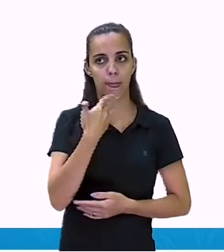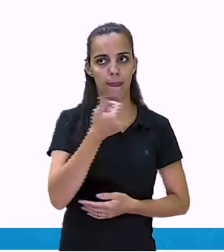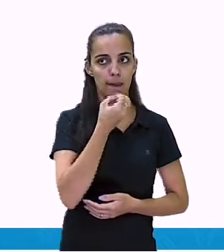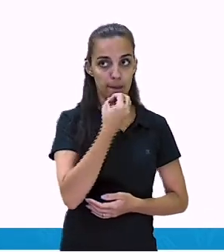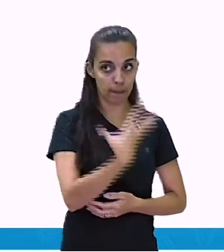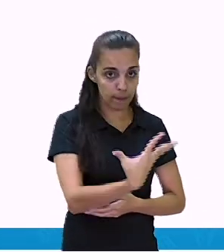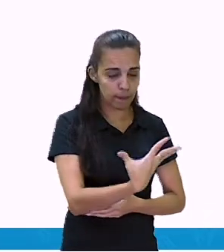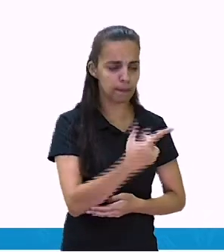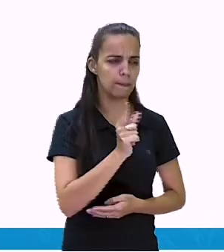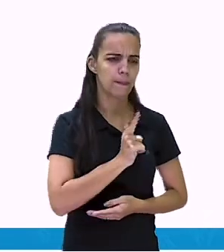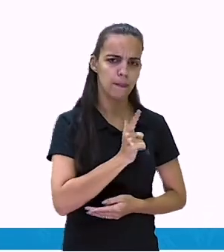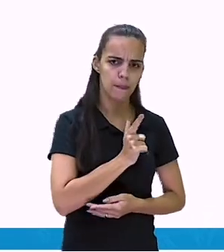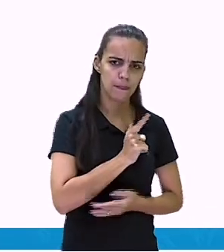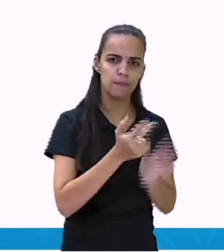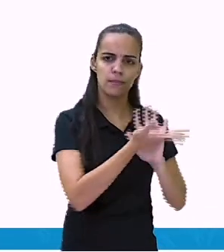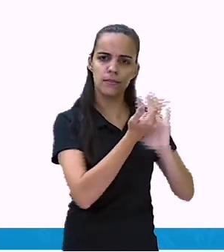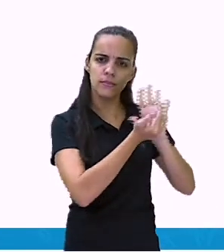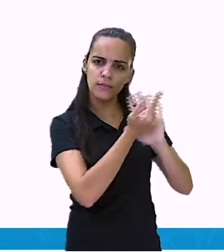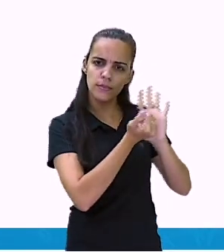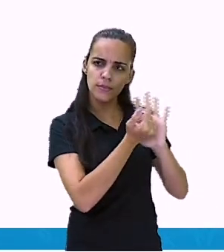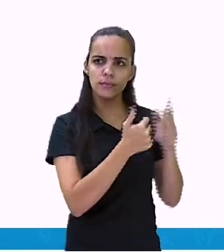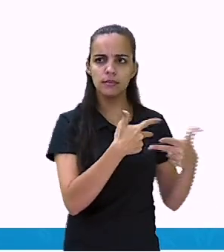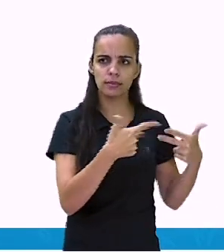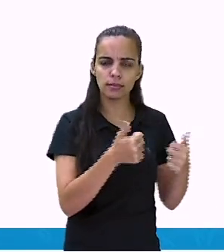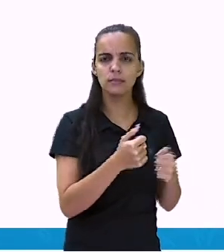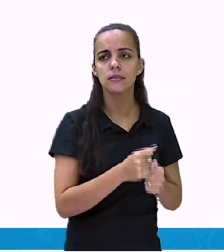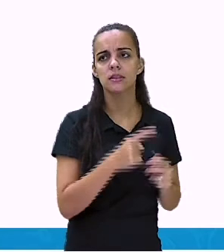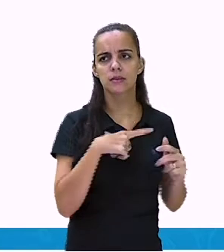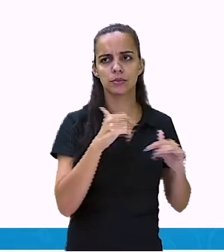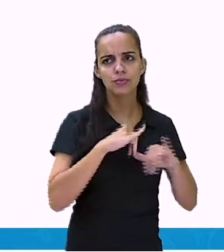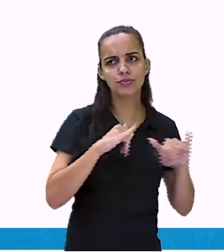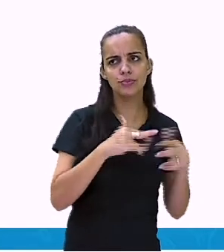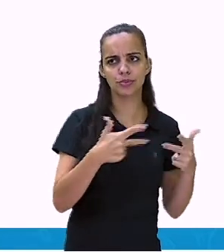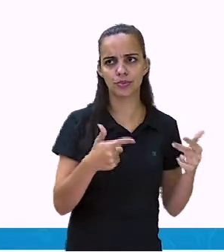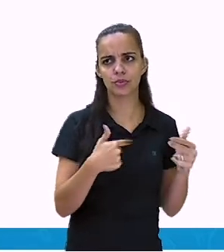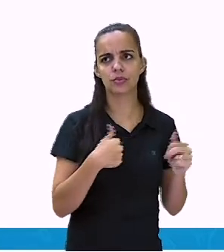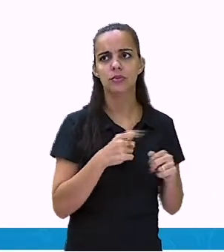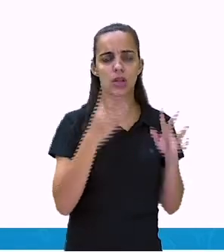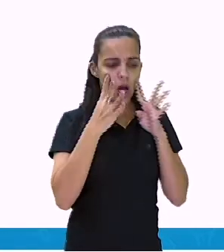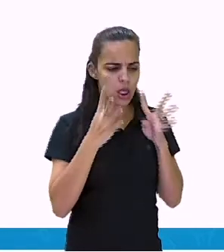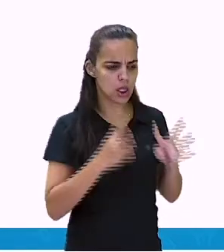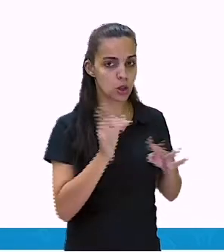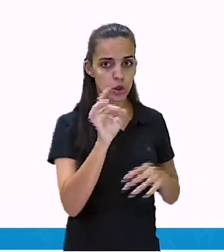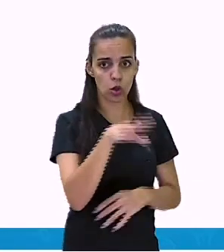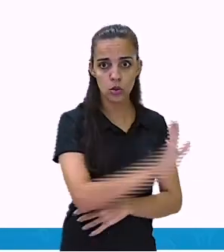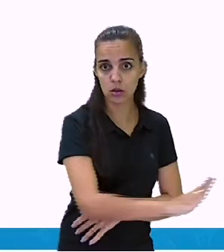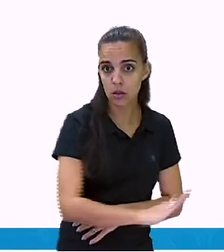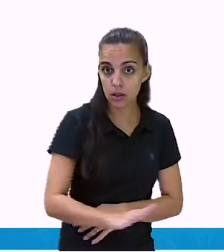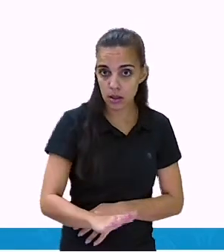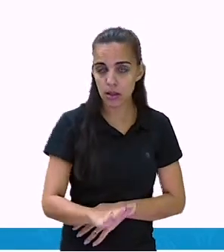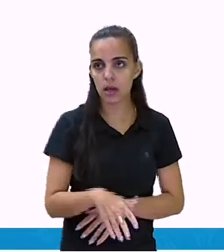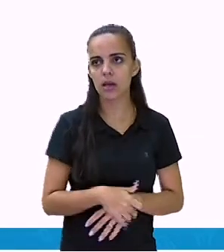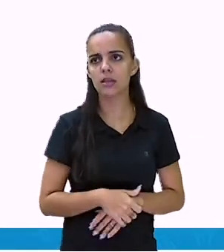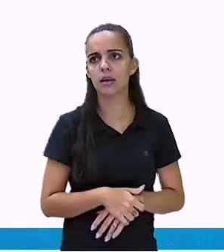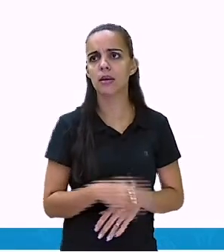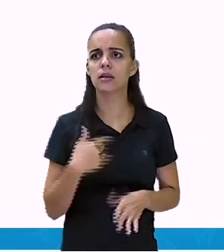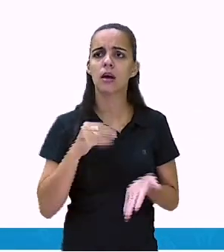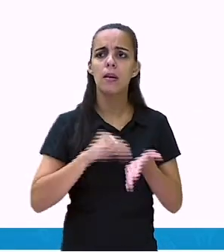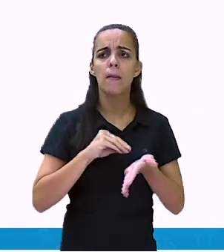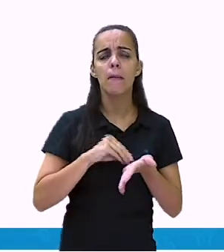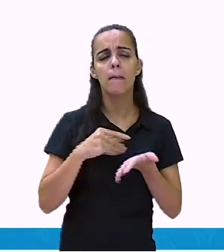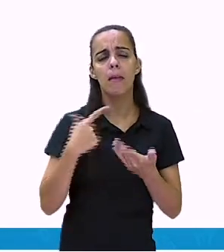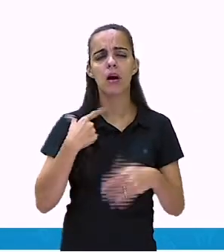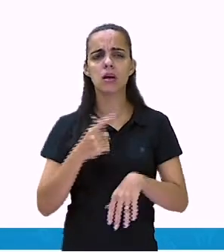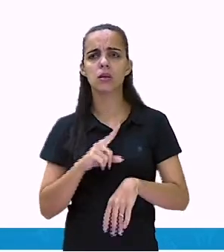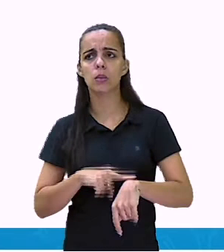é muito bom, né? Que bom que a emissora dispensa tanta atenção às crianças, mas, ao